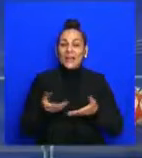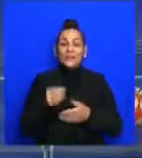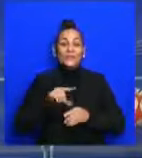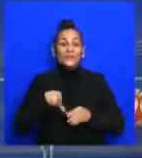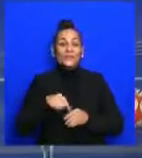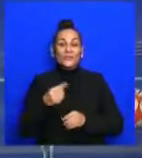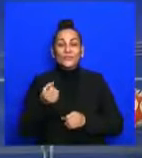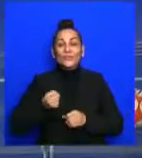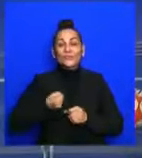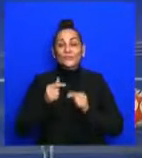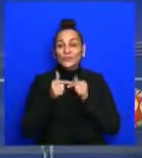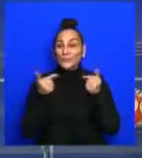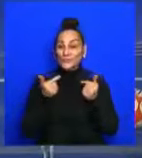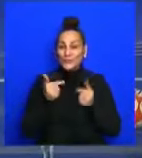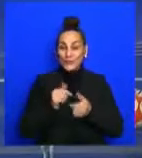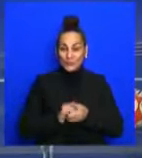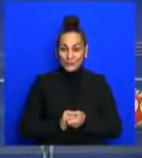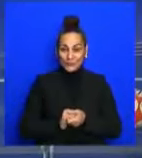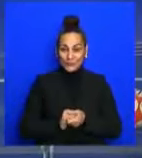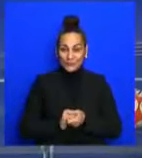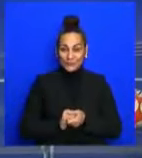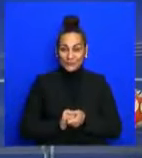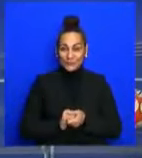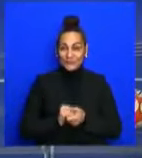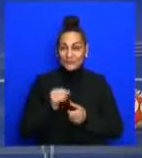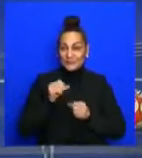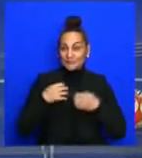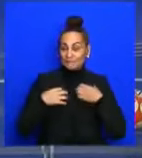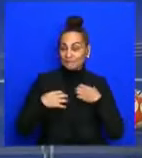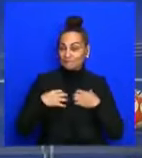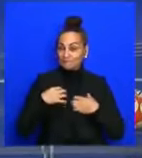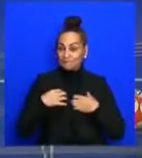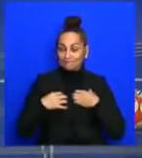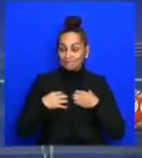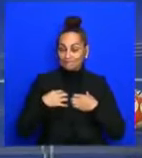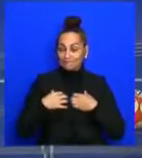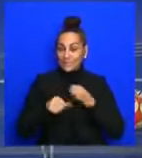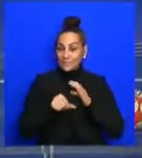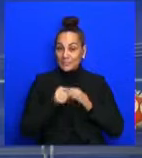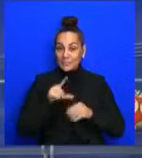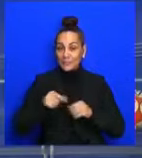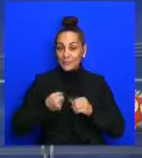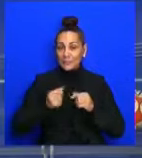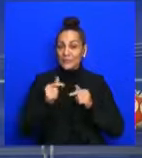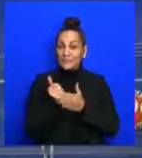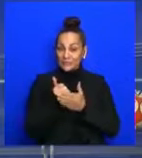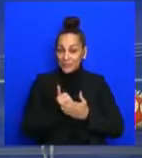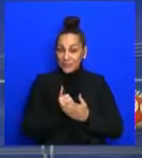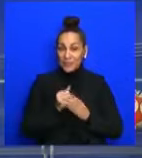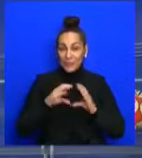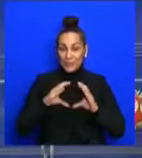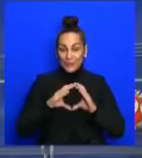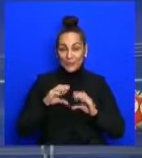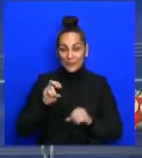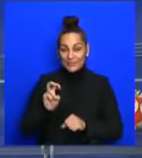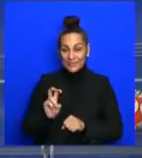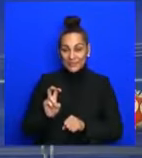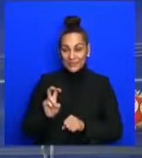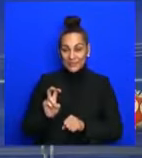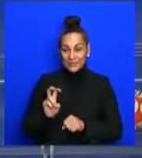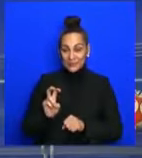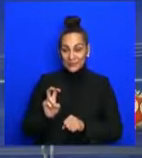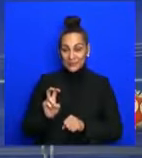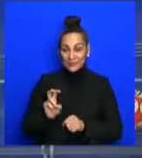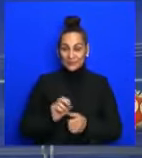faltam os sorteios dos trevos. Estamos aqui na expectativa do primeiro trevo sorteado. Ele vem chegando. Trevo 5.